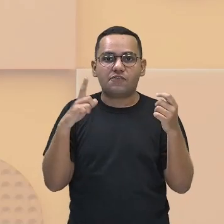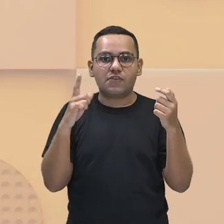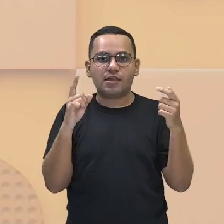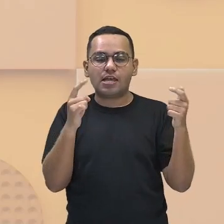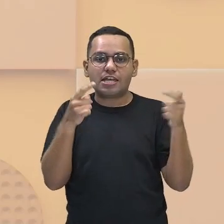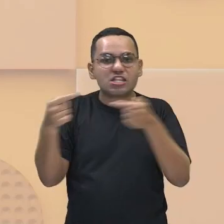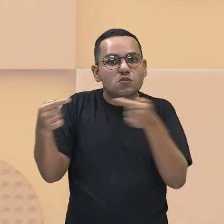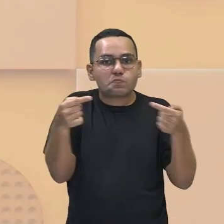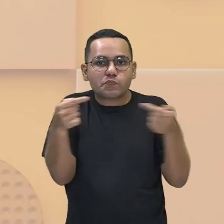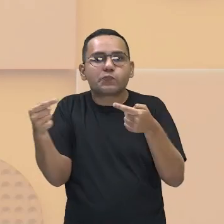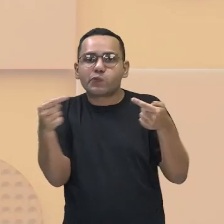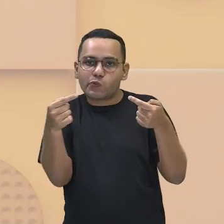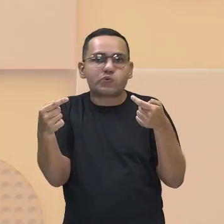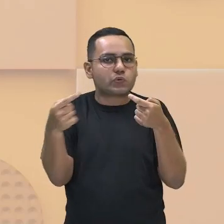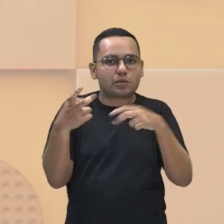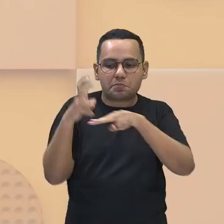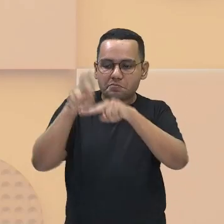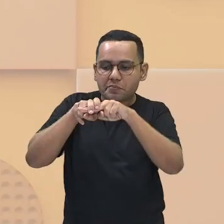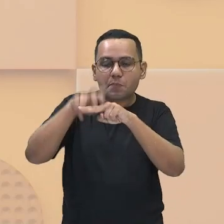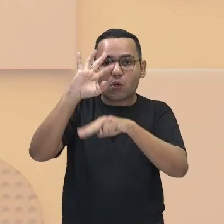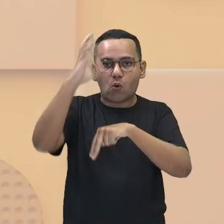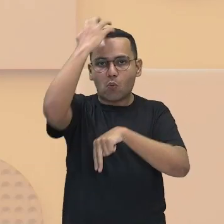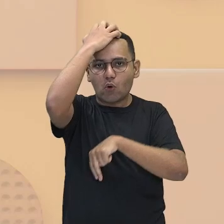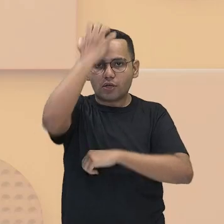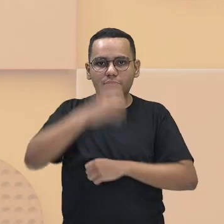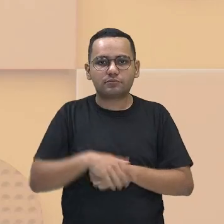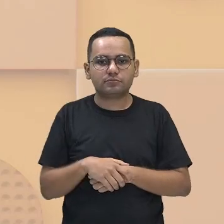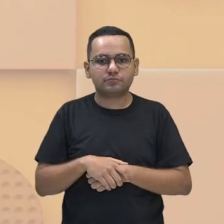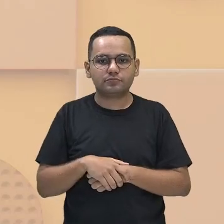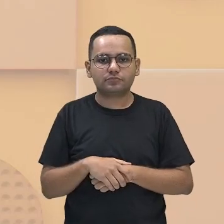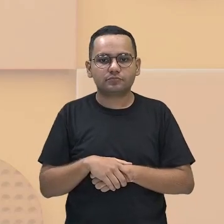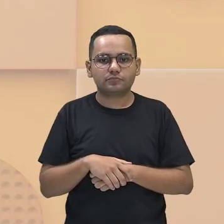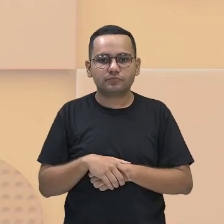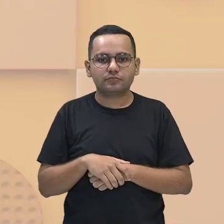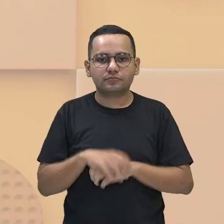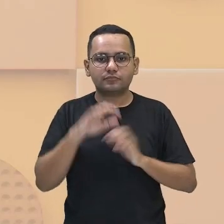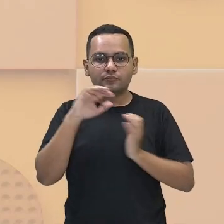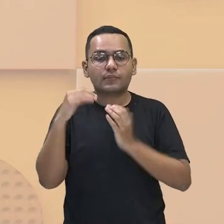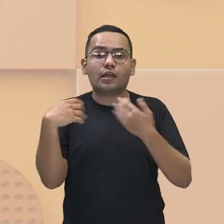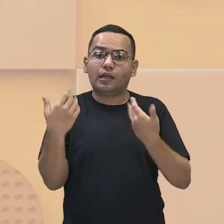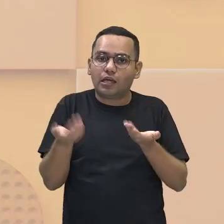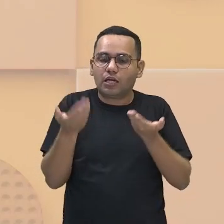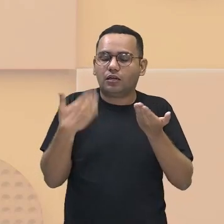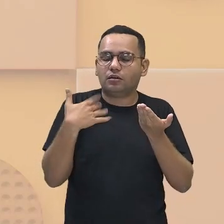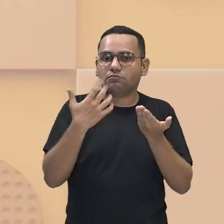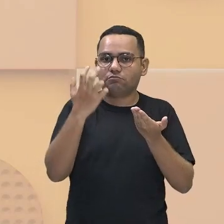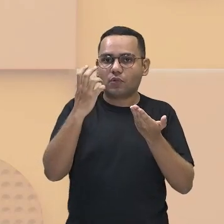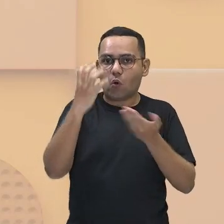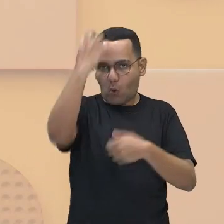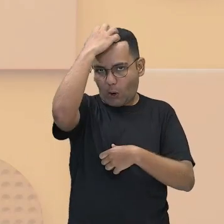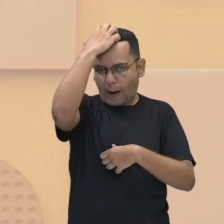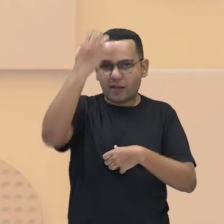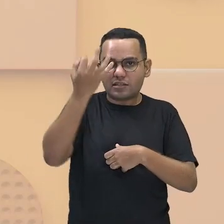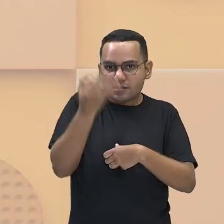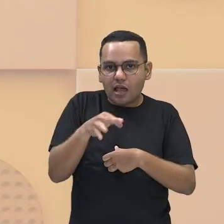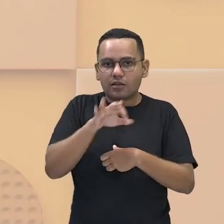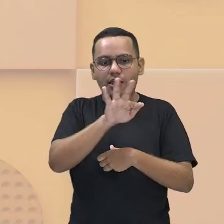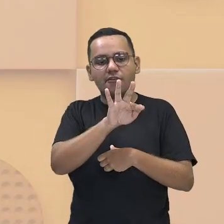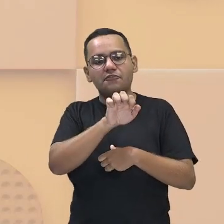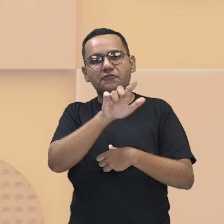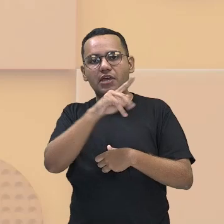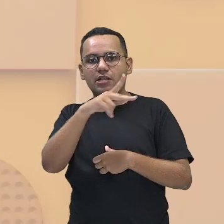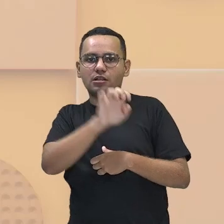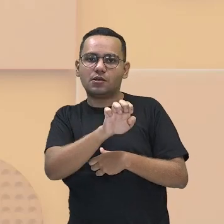trono de Portugal. E quem vai assumir esse trono vai ser justamente Felipe II, que ele era ali o